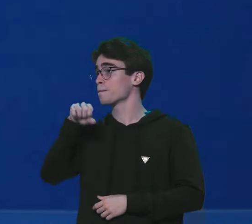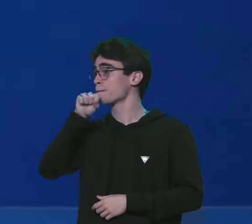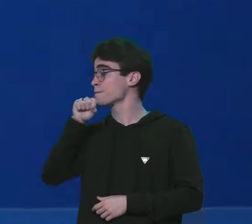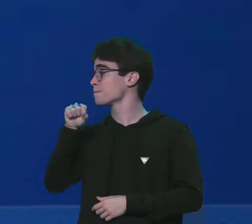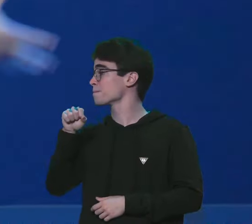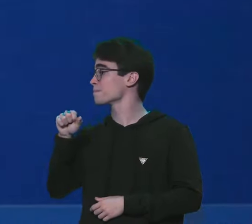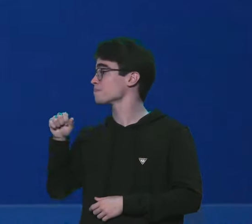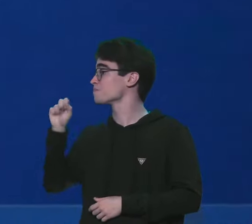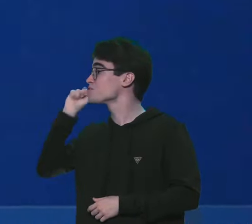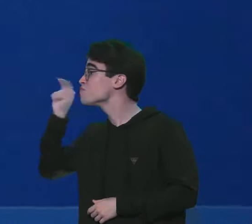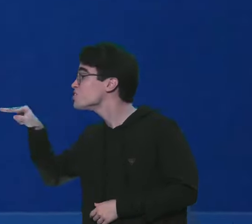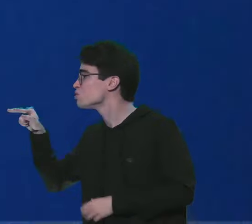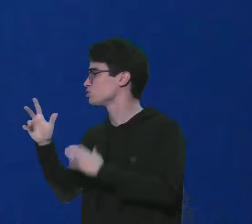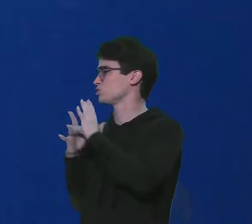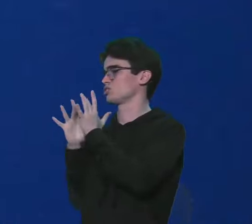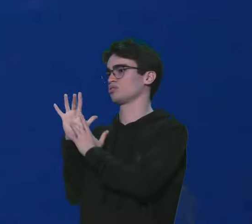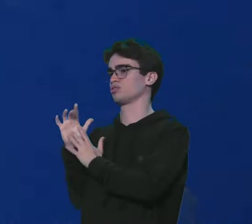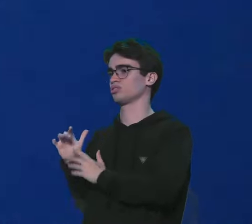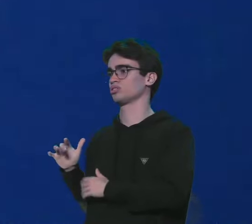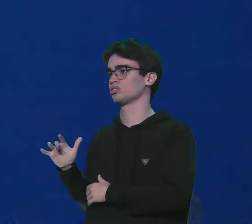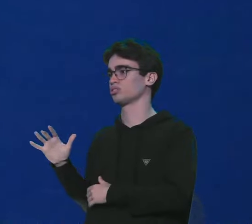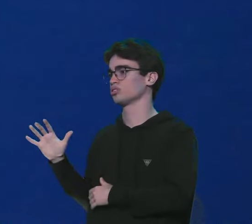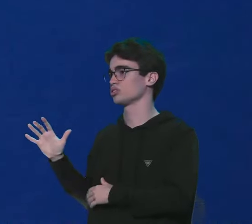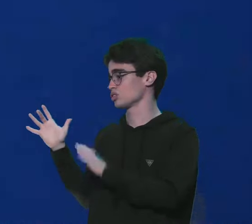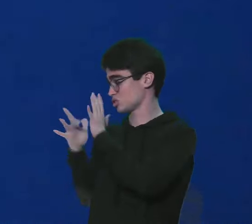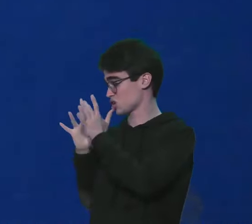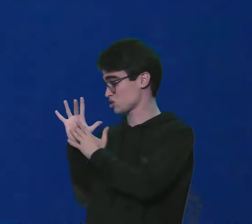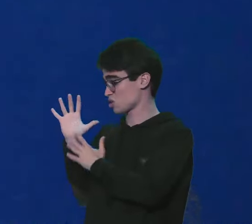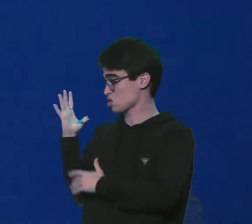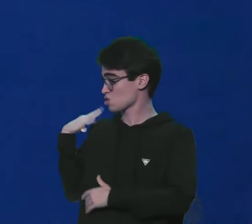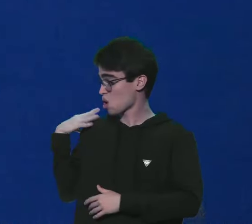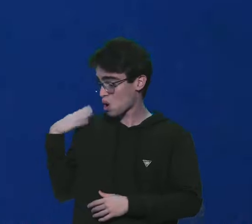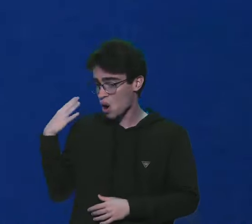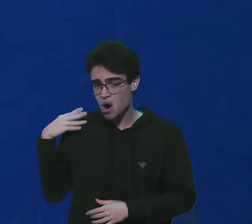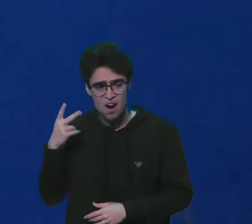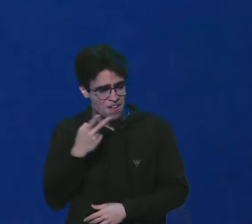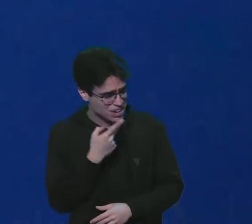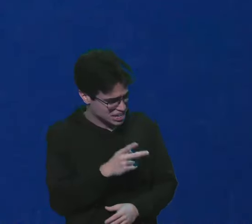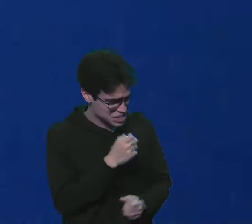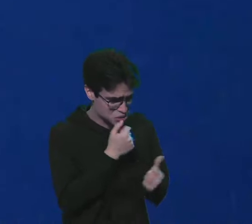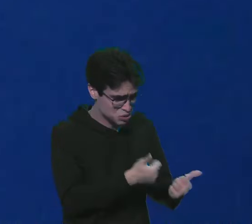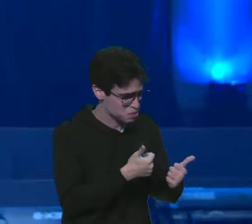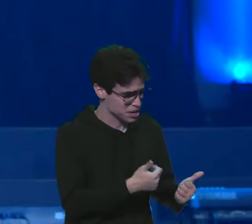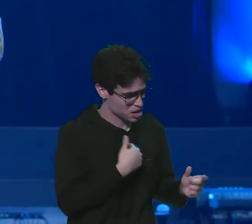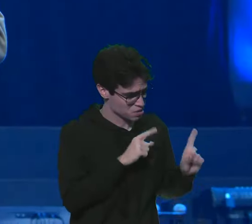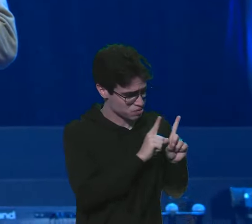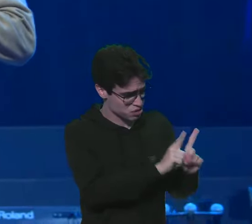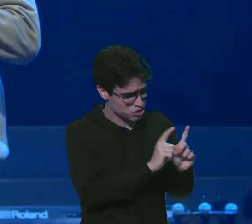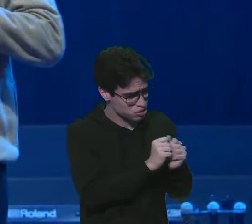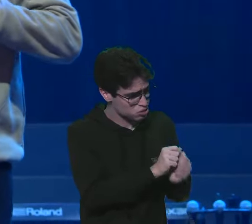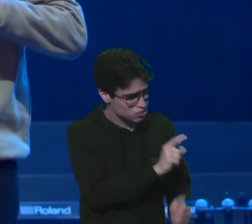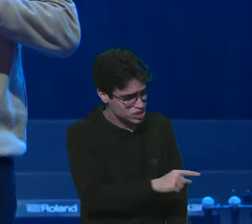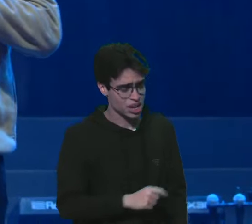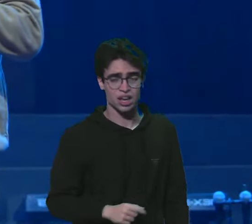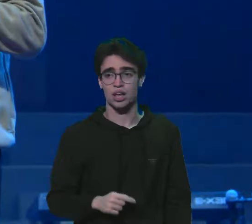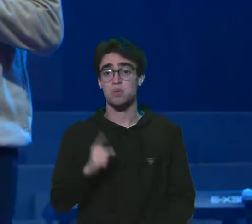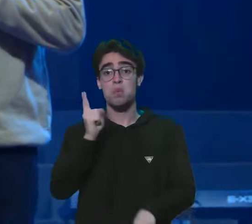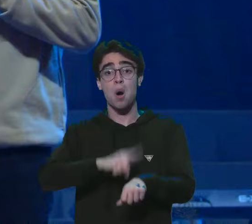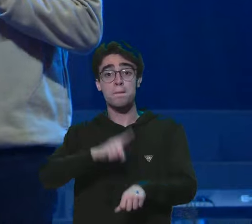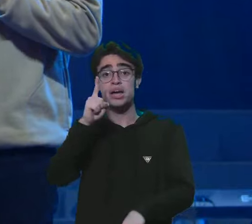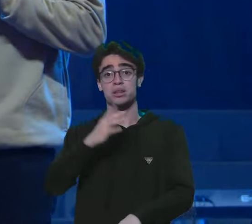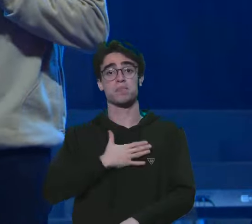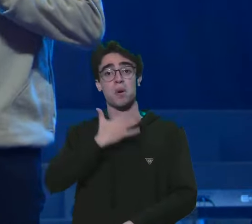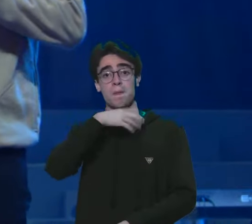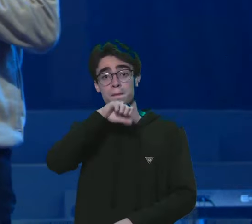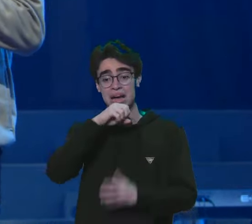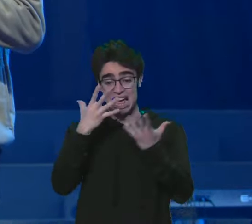Meu pai viu Jesus, ele tocou no ombro do meu pai e disse, está tudo bem, eu estou com você. E aí quando meu pai se converte,